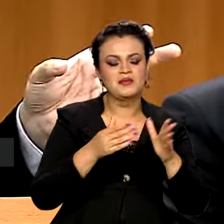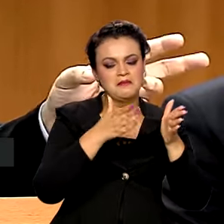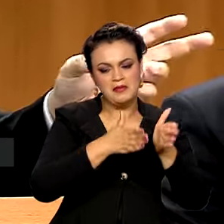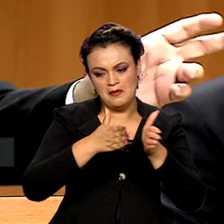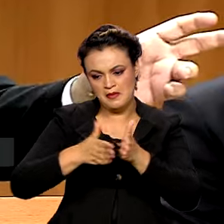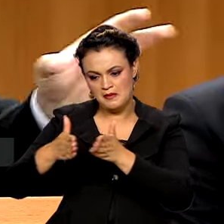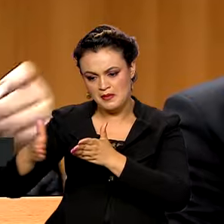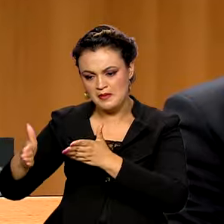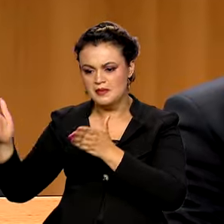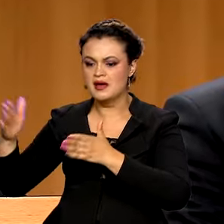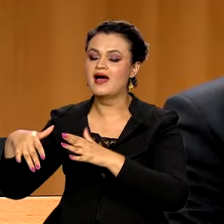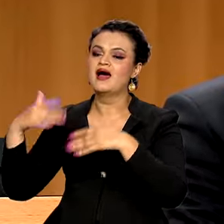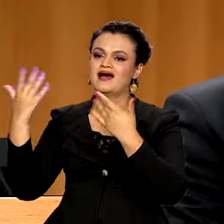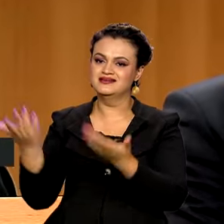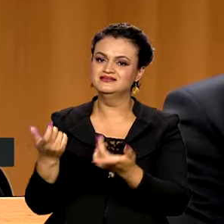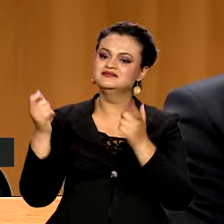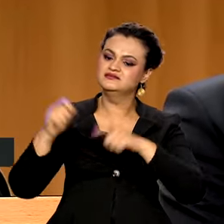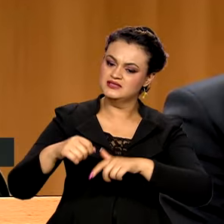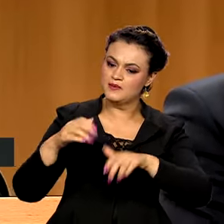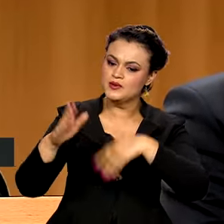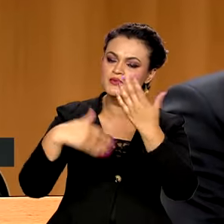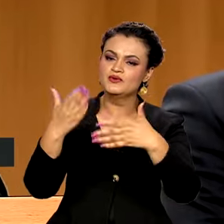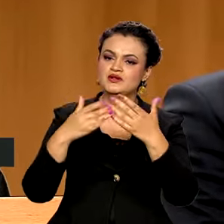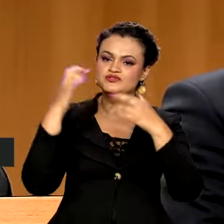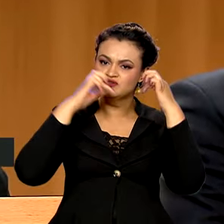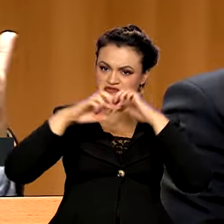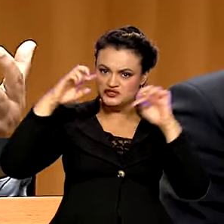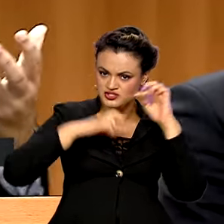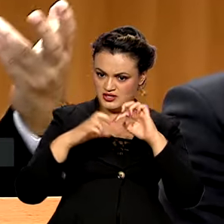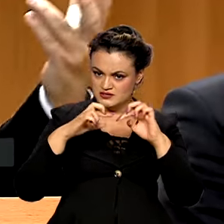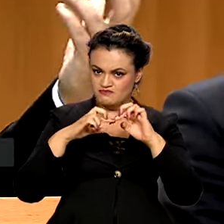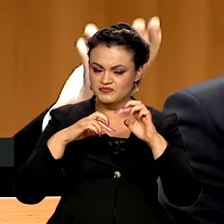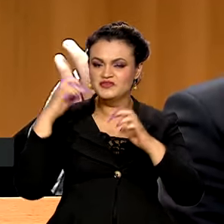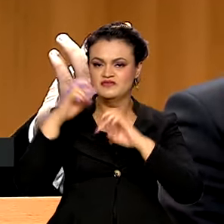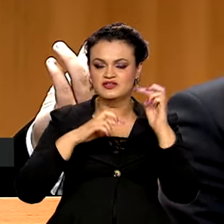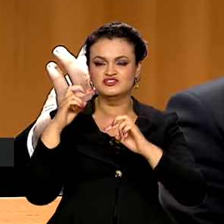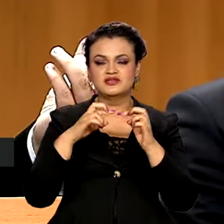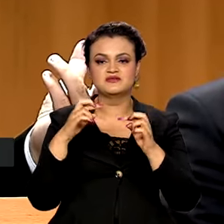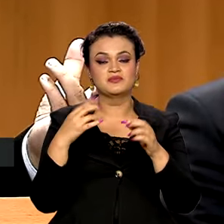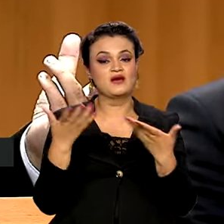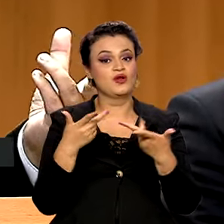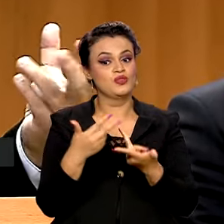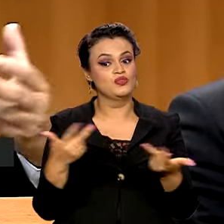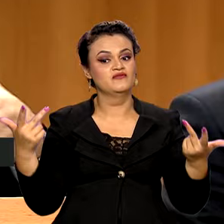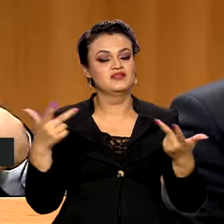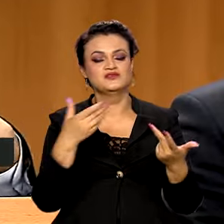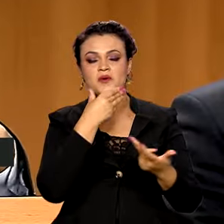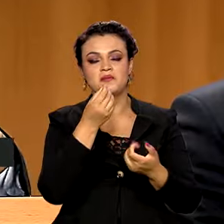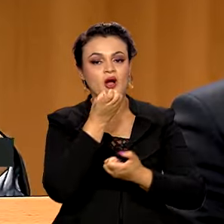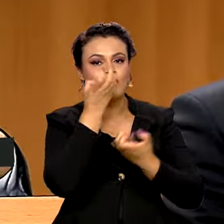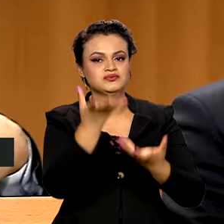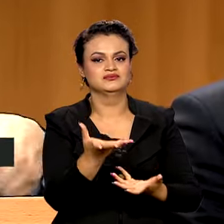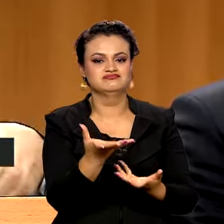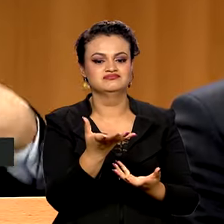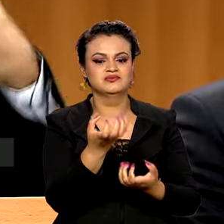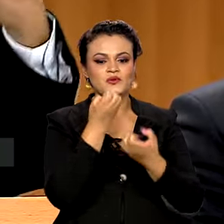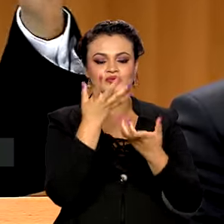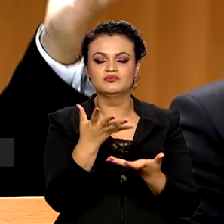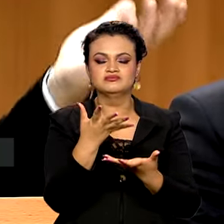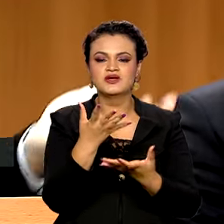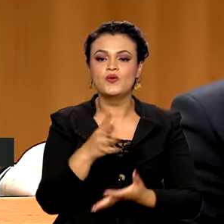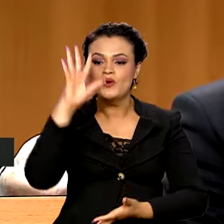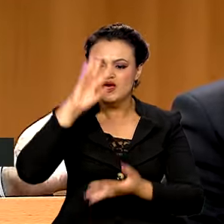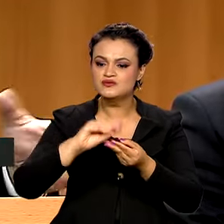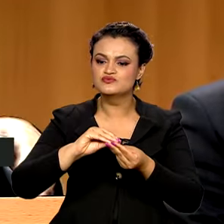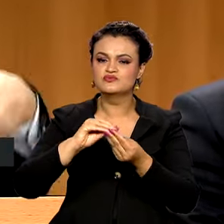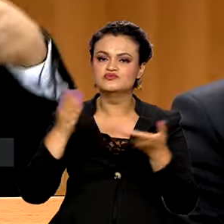isso permitirá o avanço das investigações a partir dessa grande novidade. Então, qual a síntese do